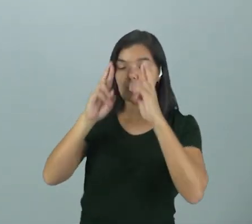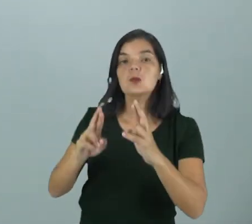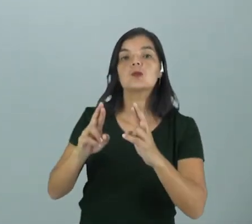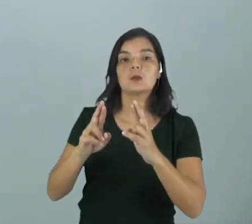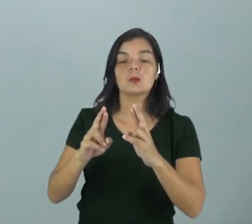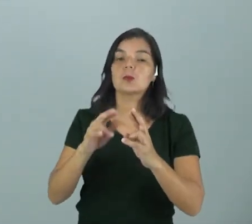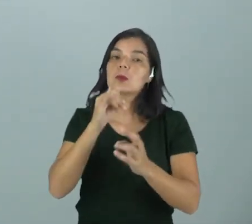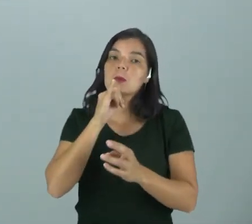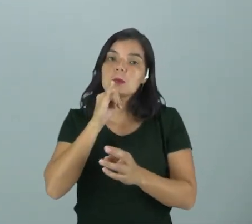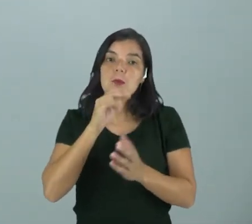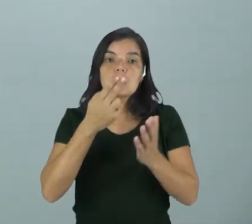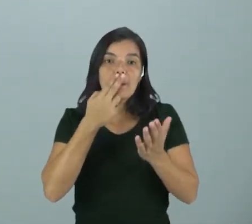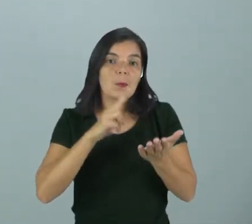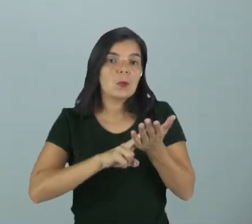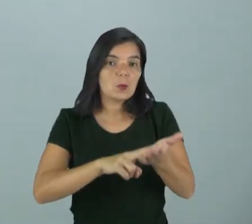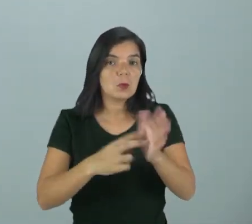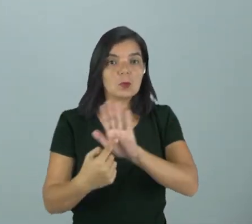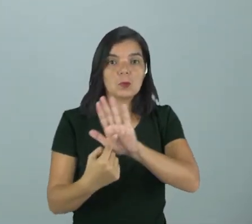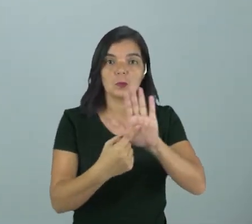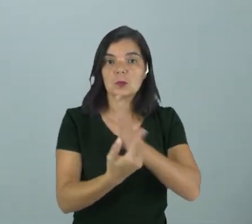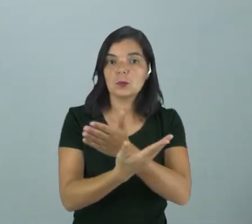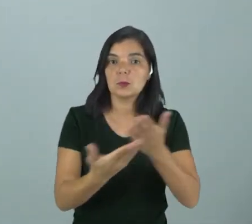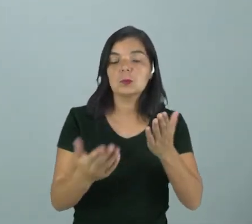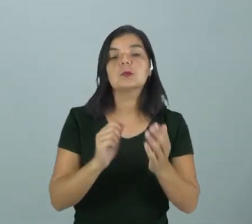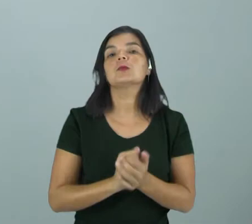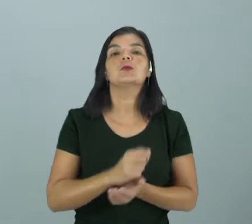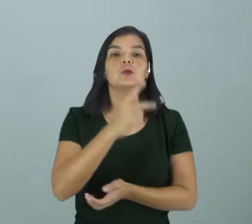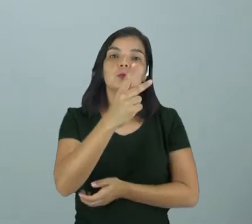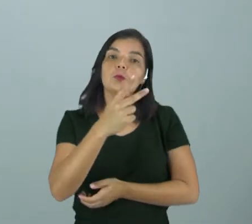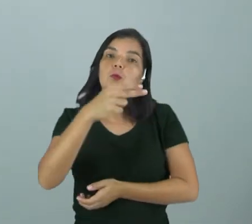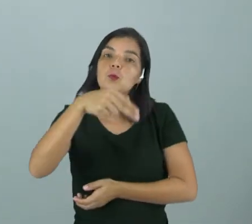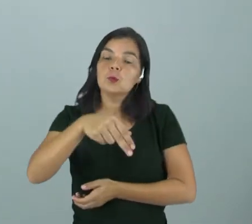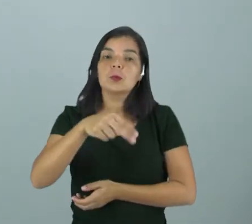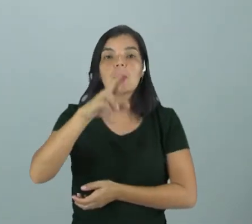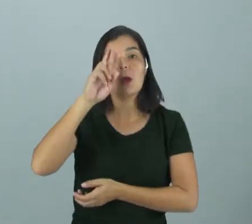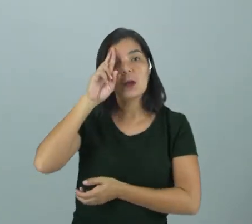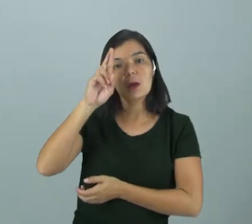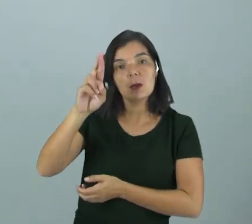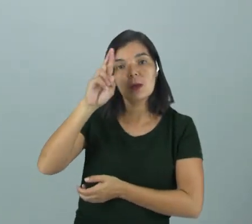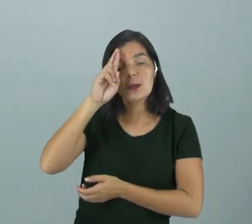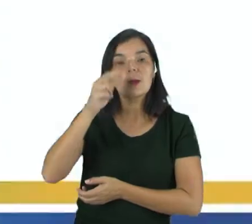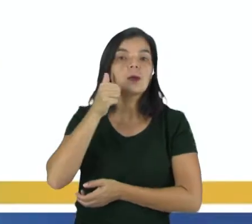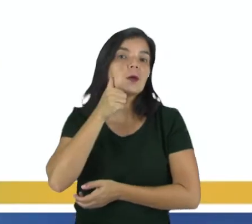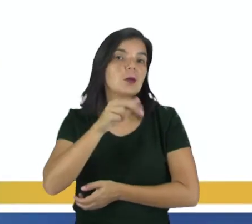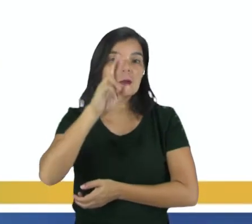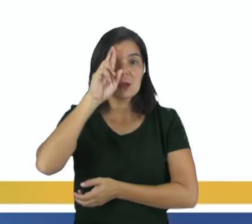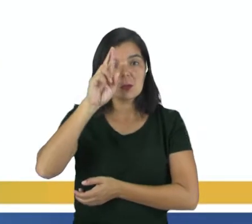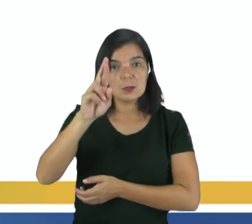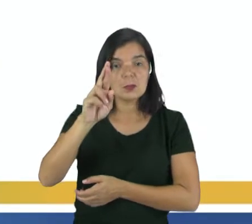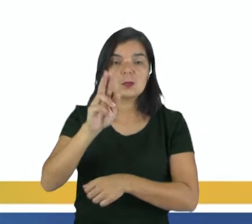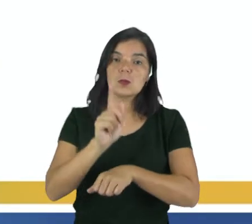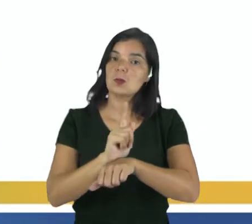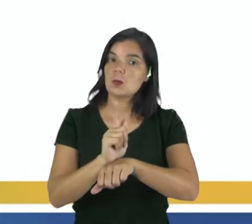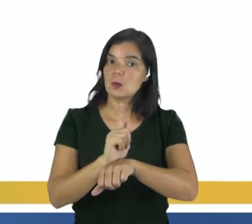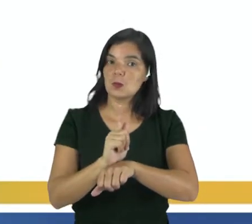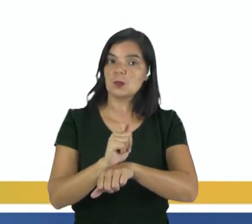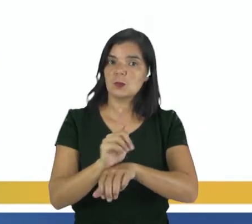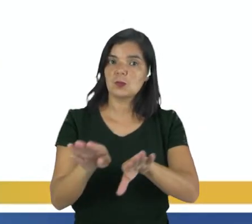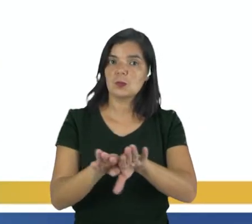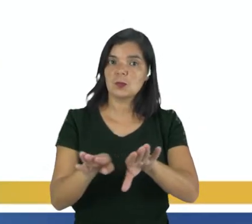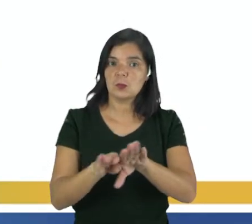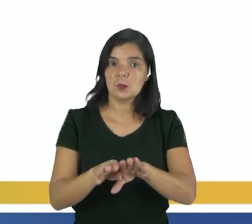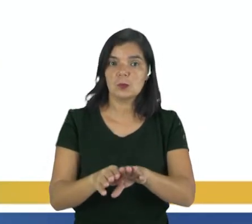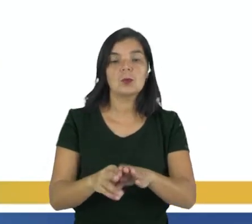respeitoso. No caso dessa carta que aparece para vocês, o pronome de tratamento é senhora, senhora gerente da loja Pessoal